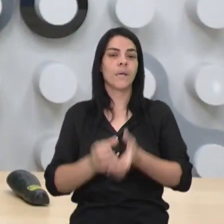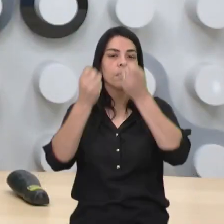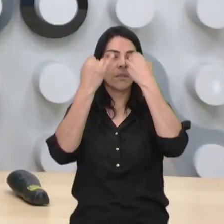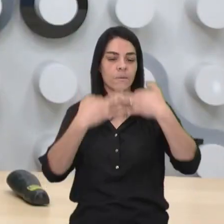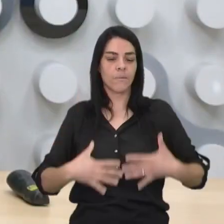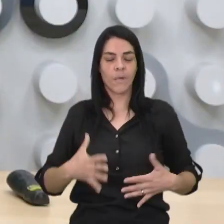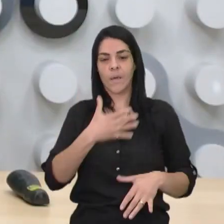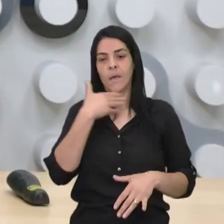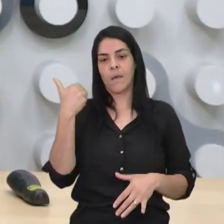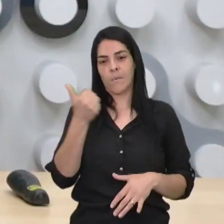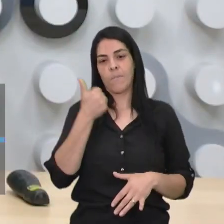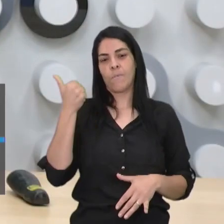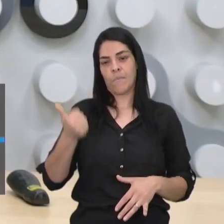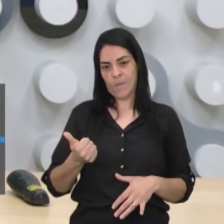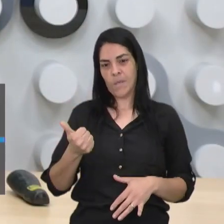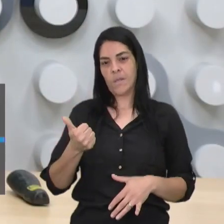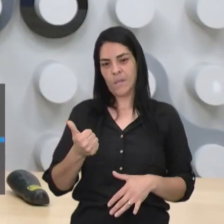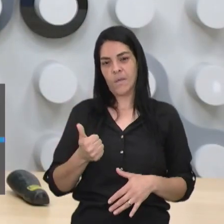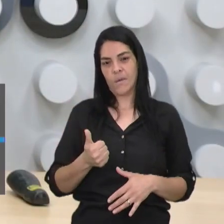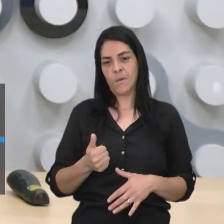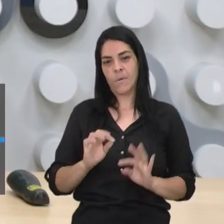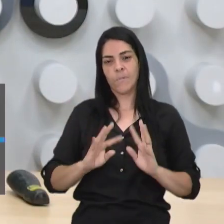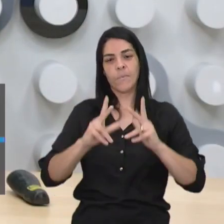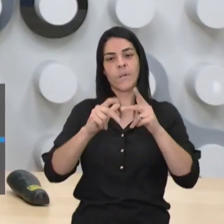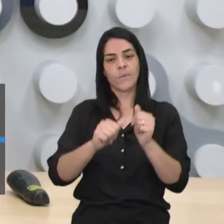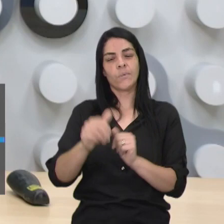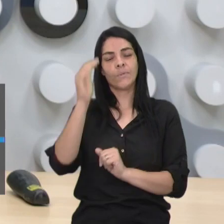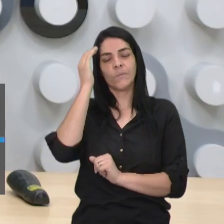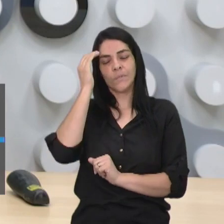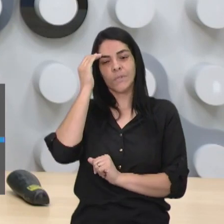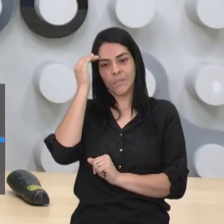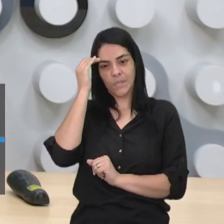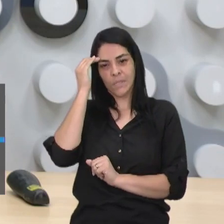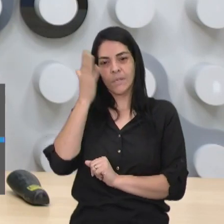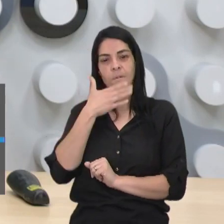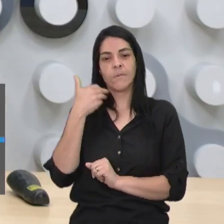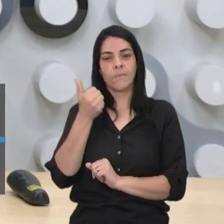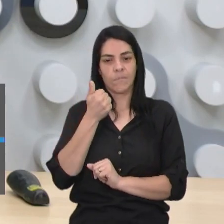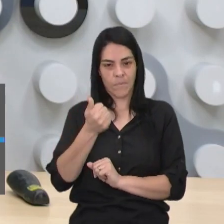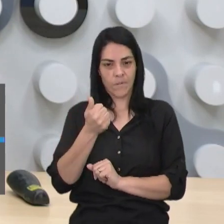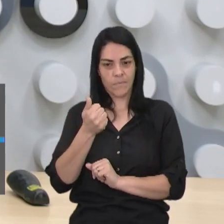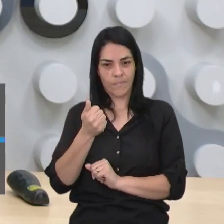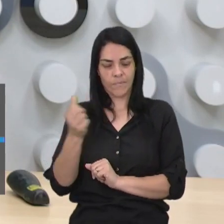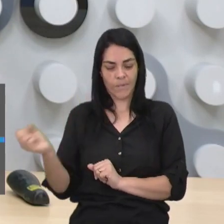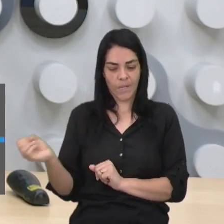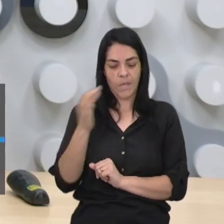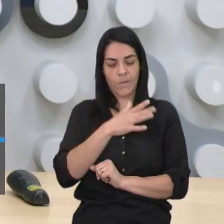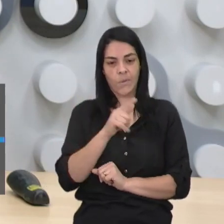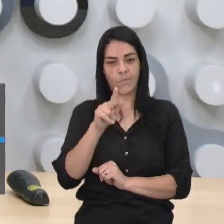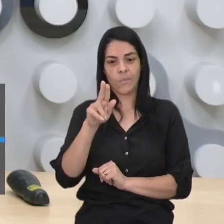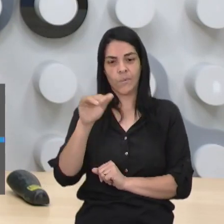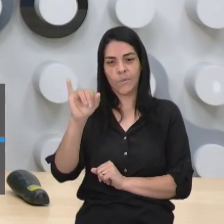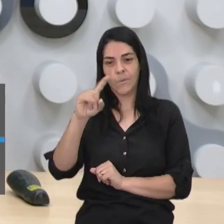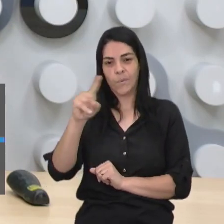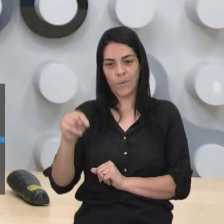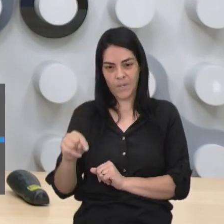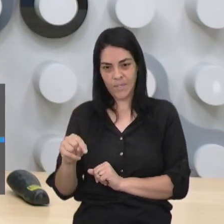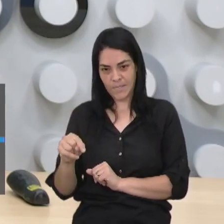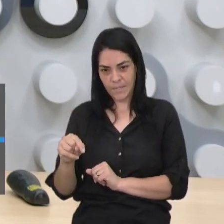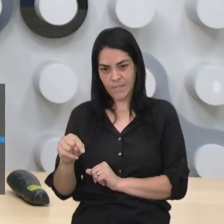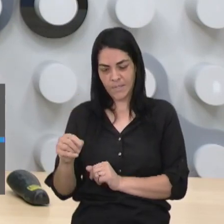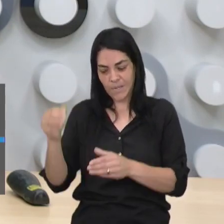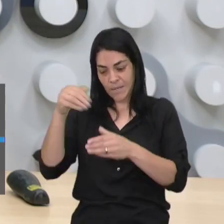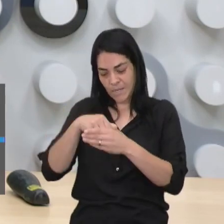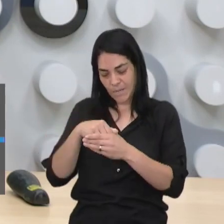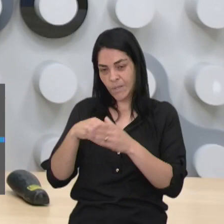ele ficar mais consistente na consciência. E aí é liberado um novo quiz. Se dentro desse quiz,